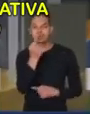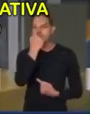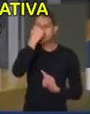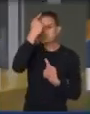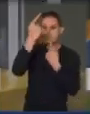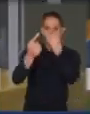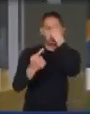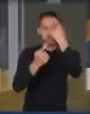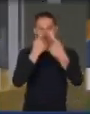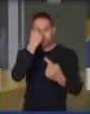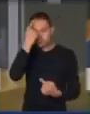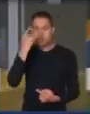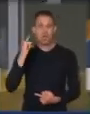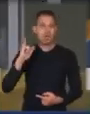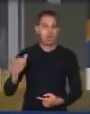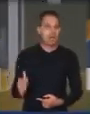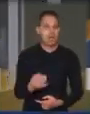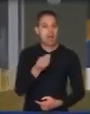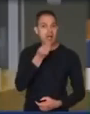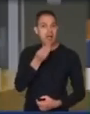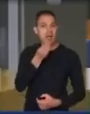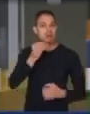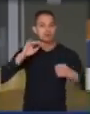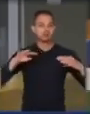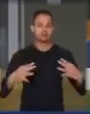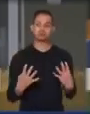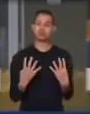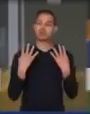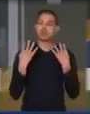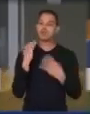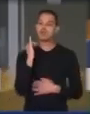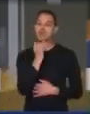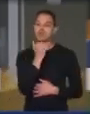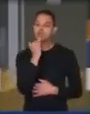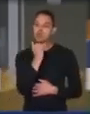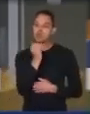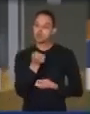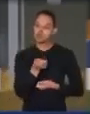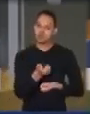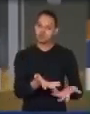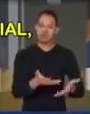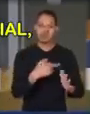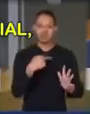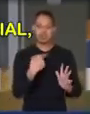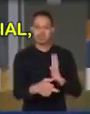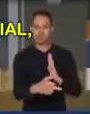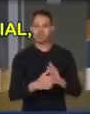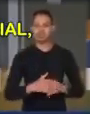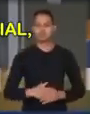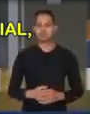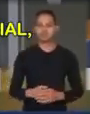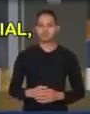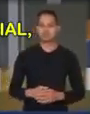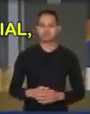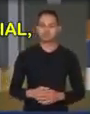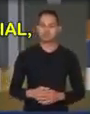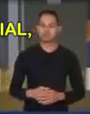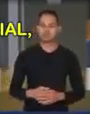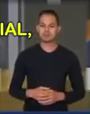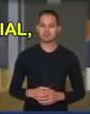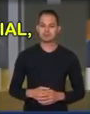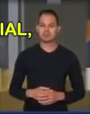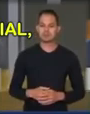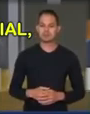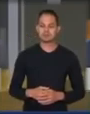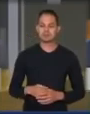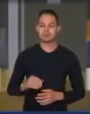palanque político para imputar essa narrativa absurda de genocídio. Essa comissão, ela quer,